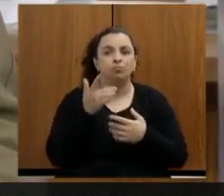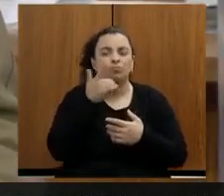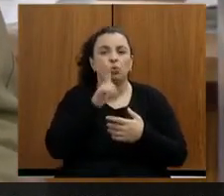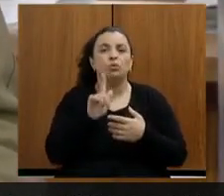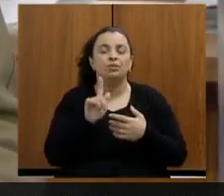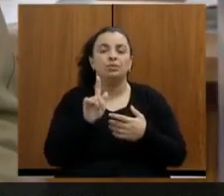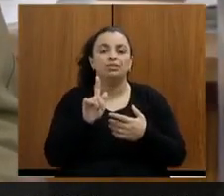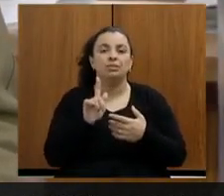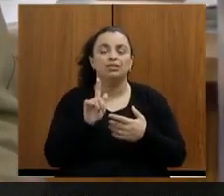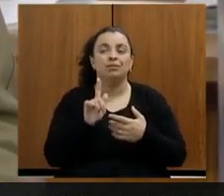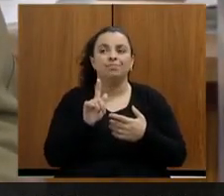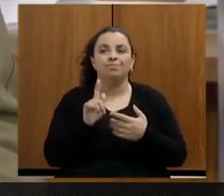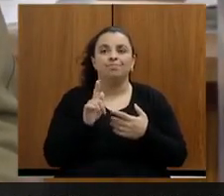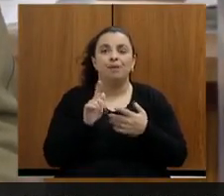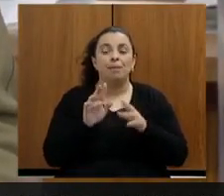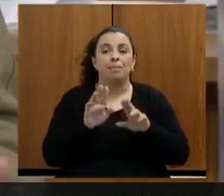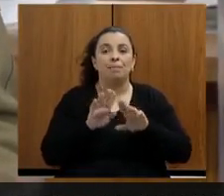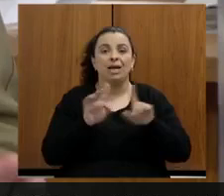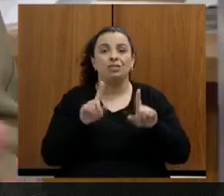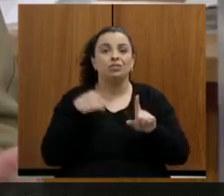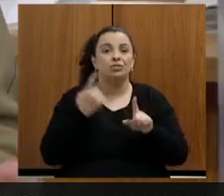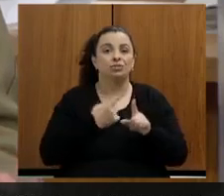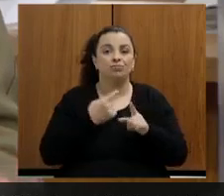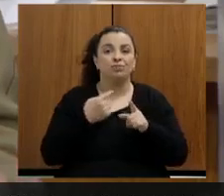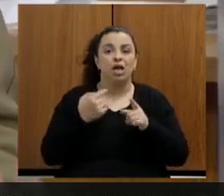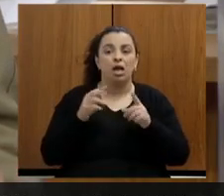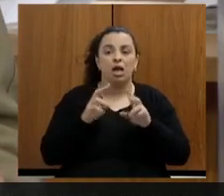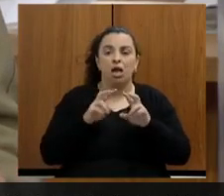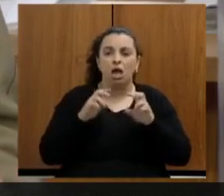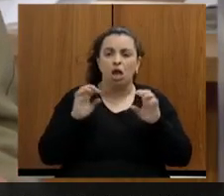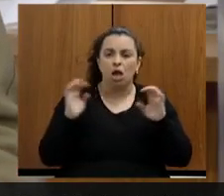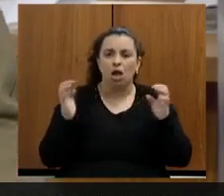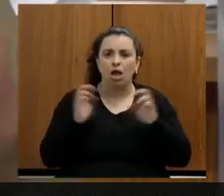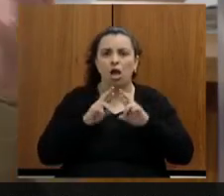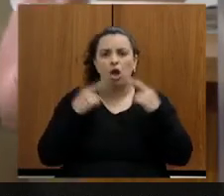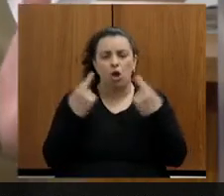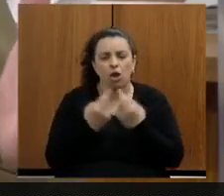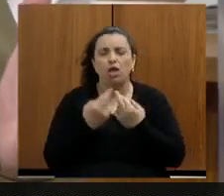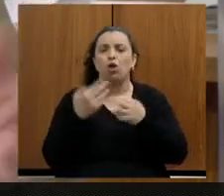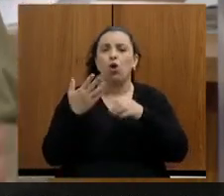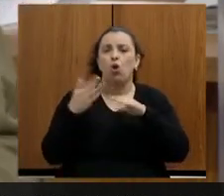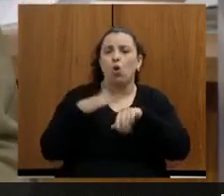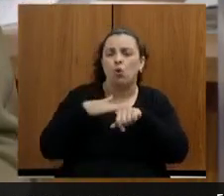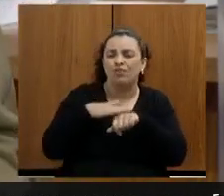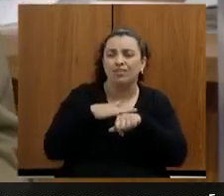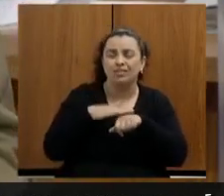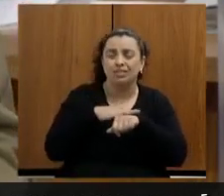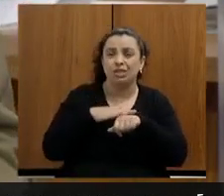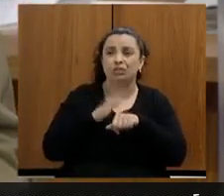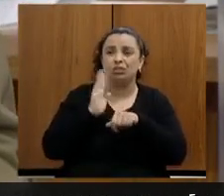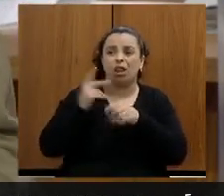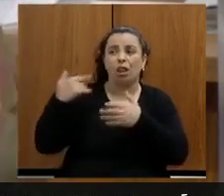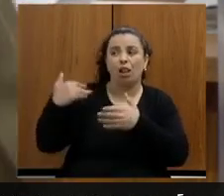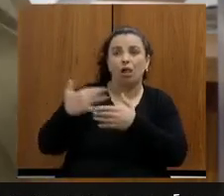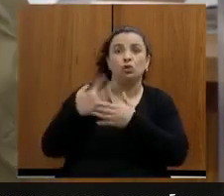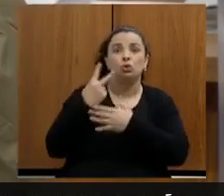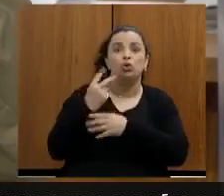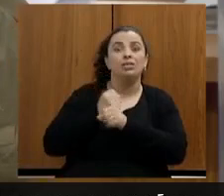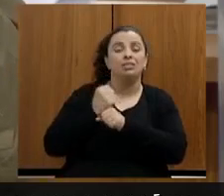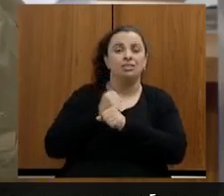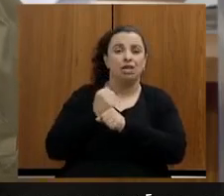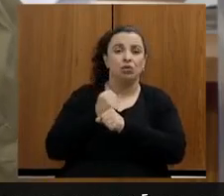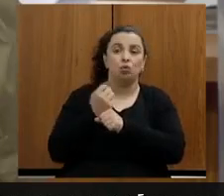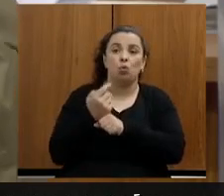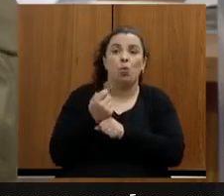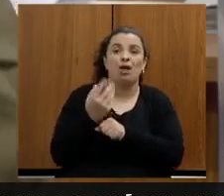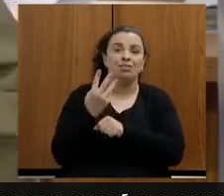de fato nós estamos reunidos e conversando a mais de mais de dois anos né ela vai já para 3 anos nós temos que depois da reforma